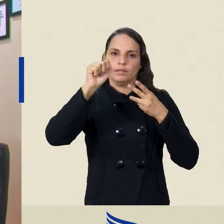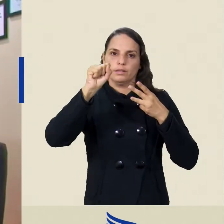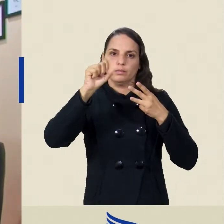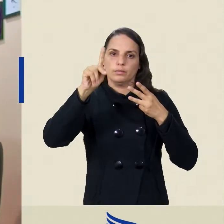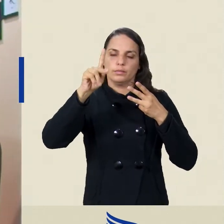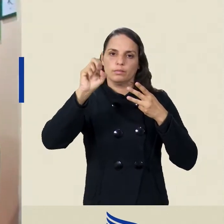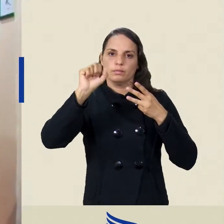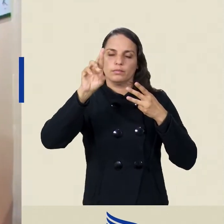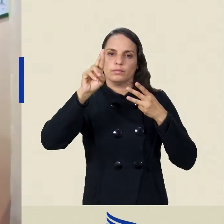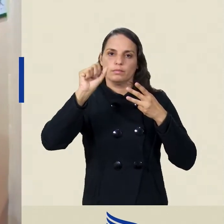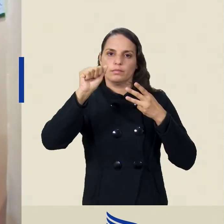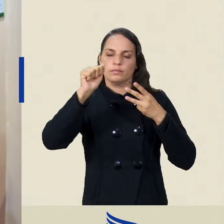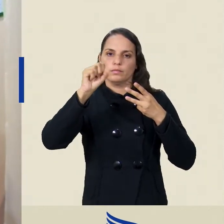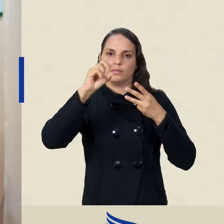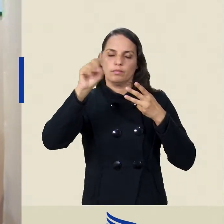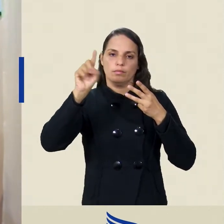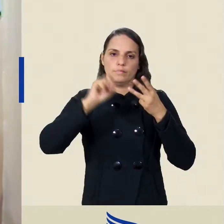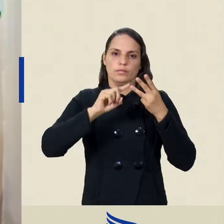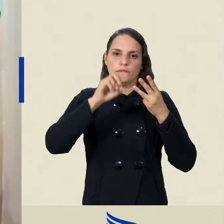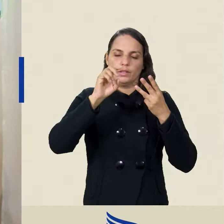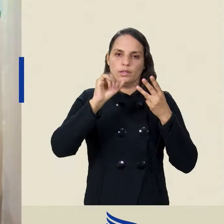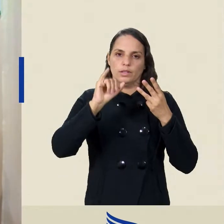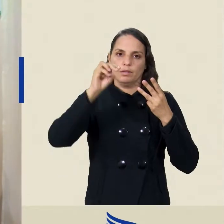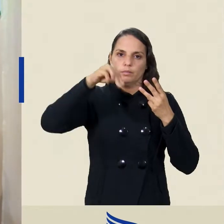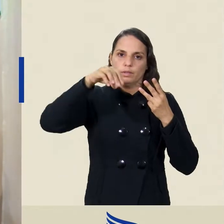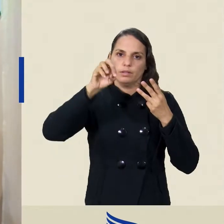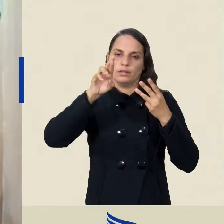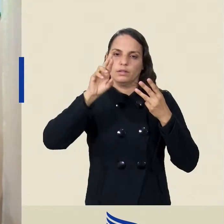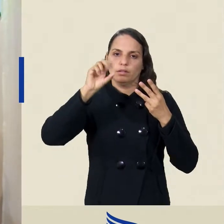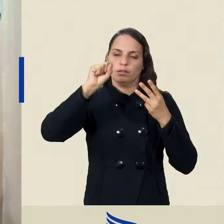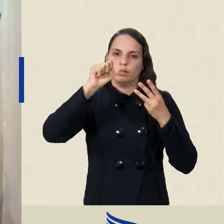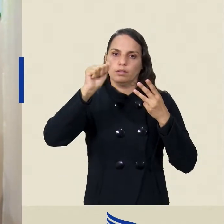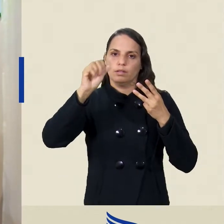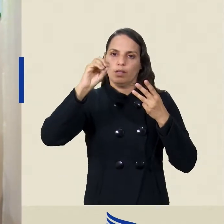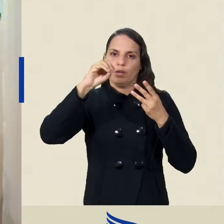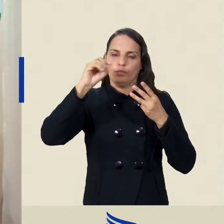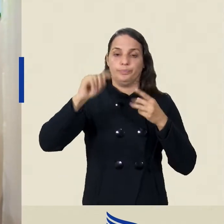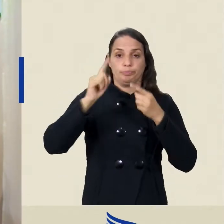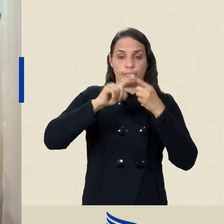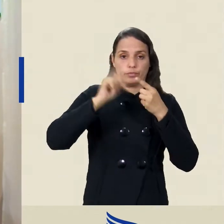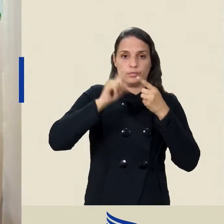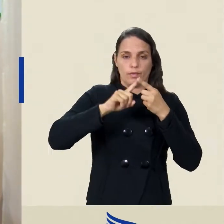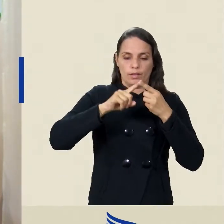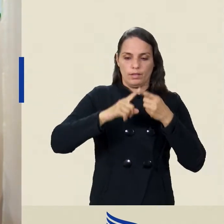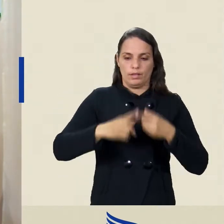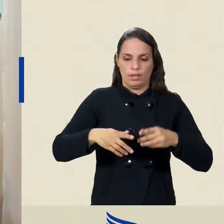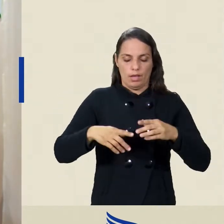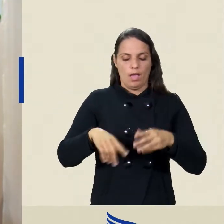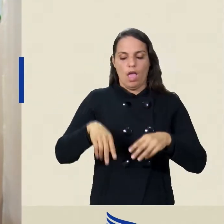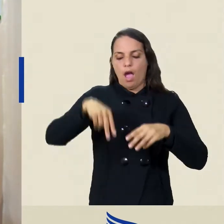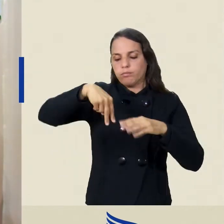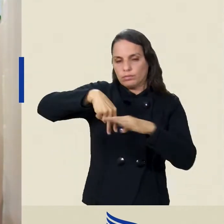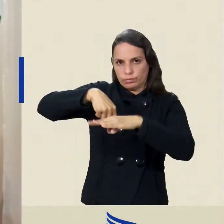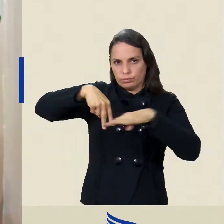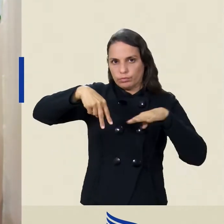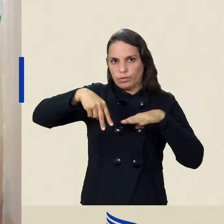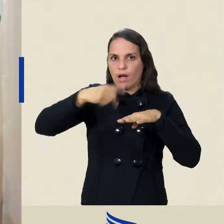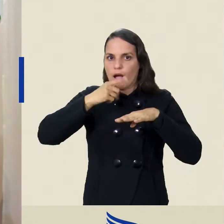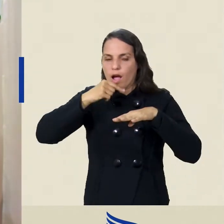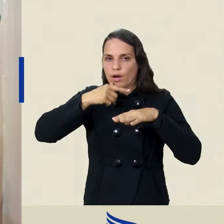imersão. Efusão é o derramamento de água sobre a cabeça do batizando com ambas as